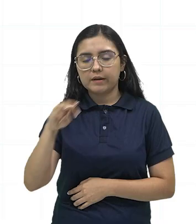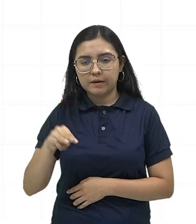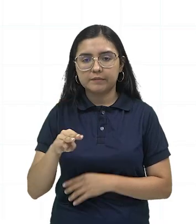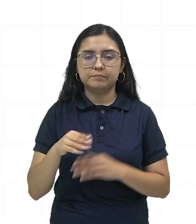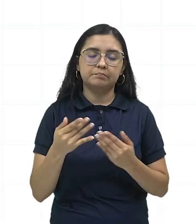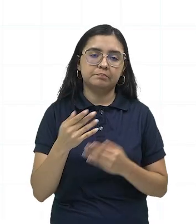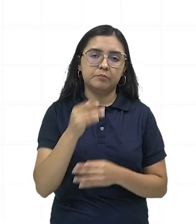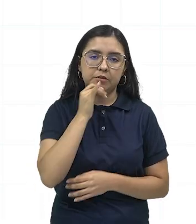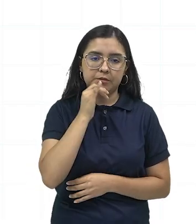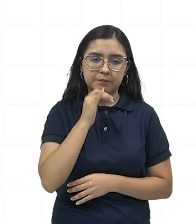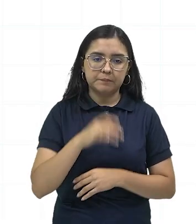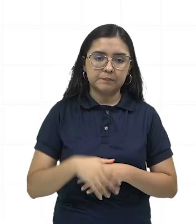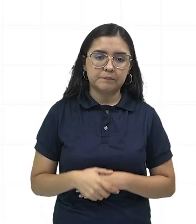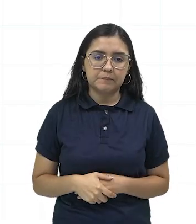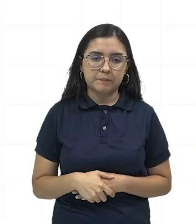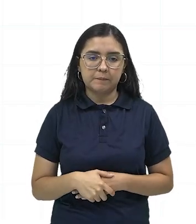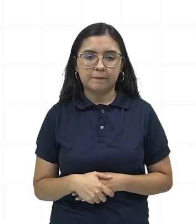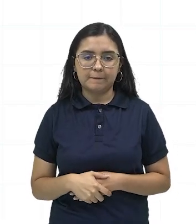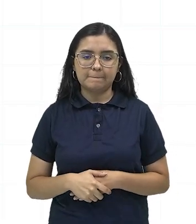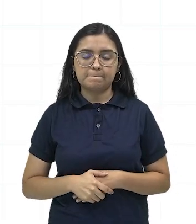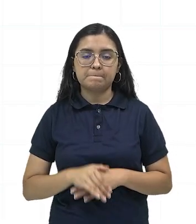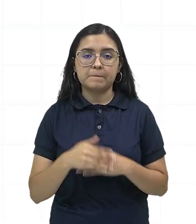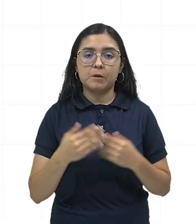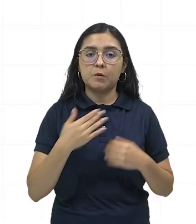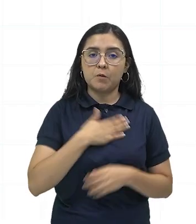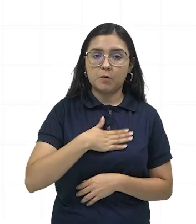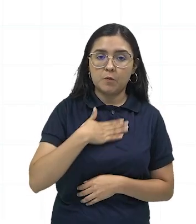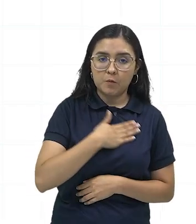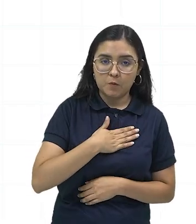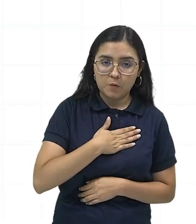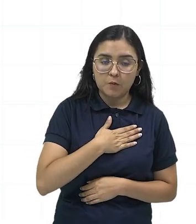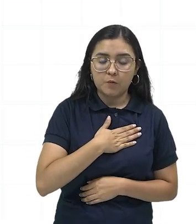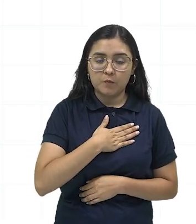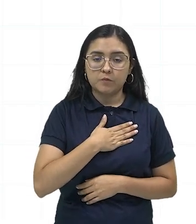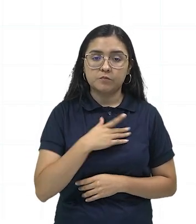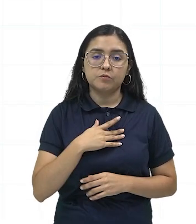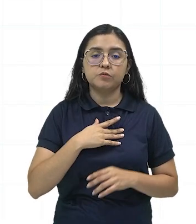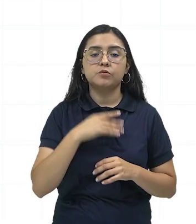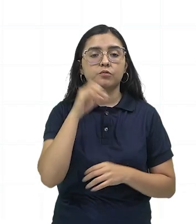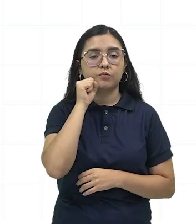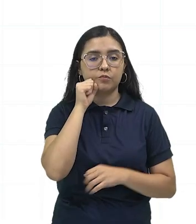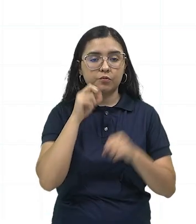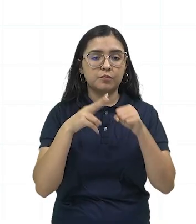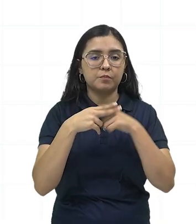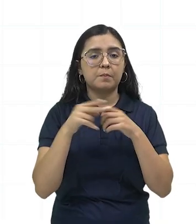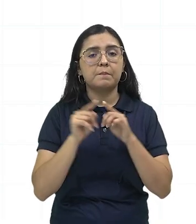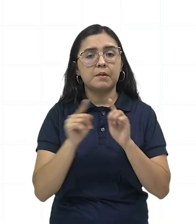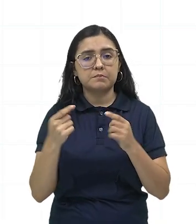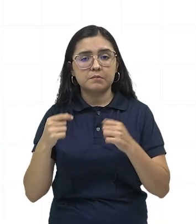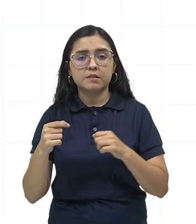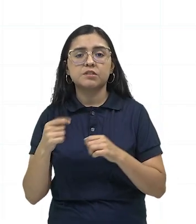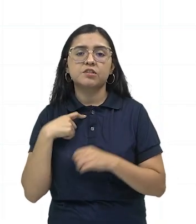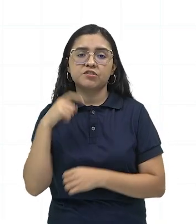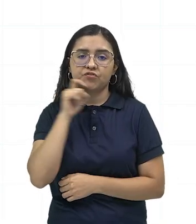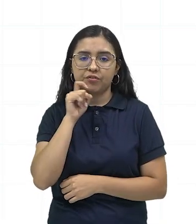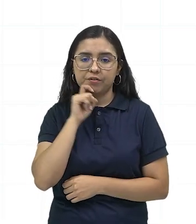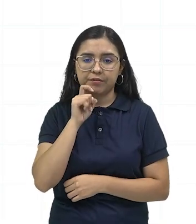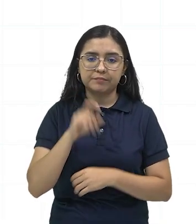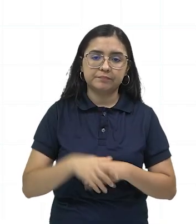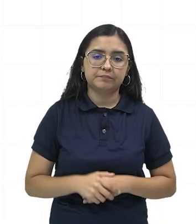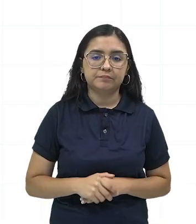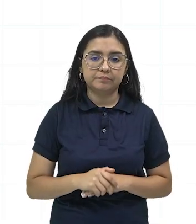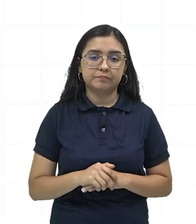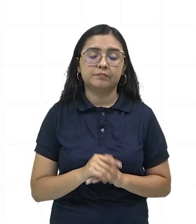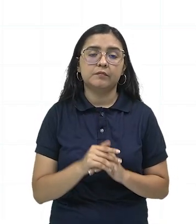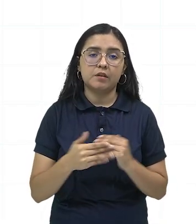cupuaçu, mas precisa estar gelado. Então eu condiciono, né? Eu me oponho à primeira ideia dizendo que eu gosto,